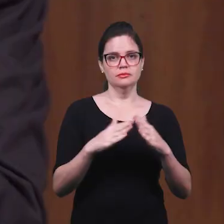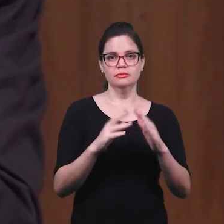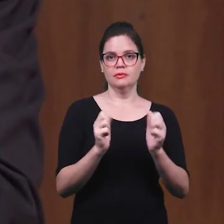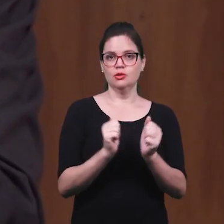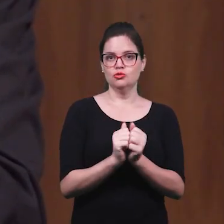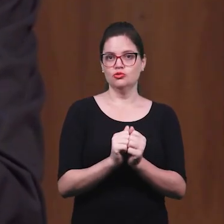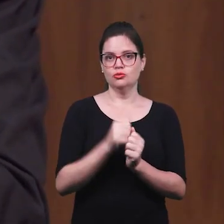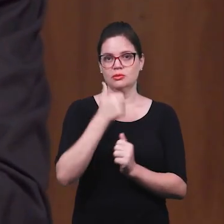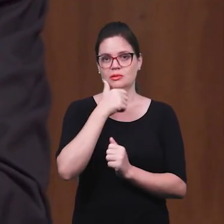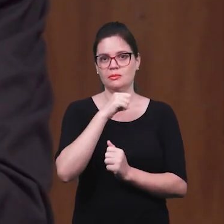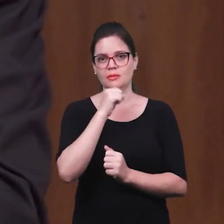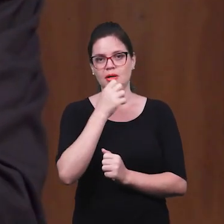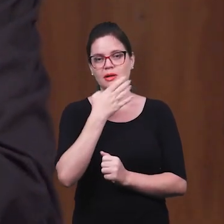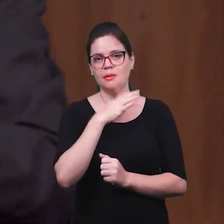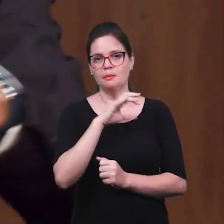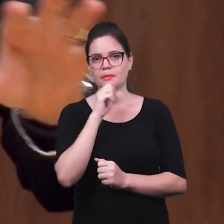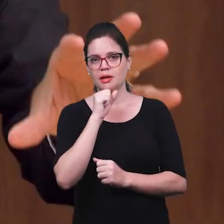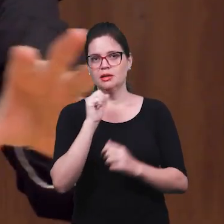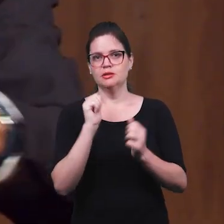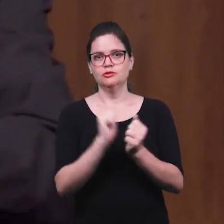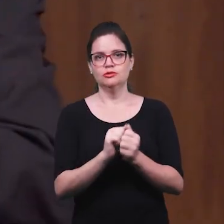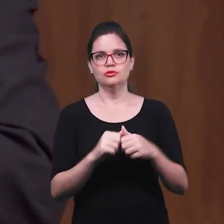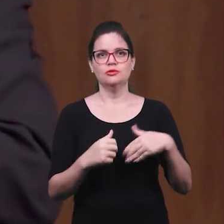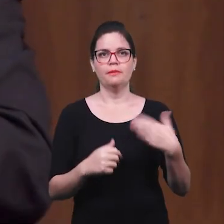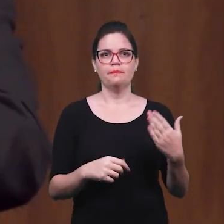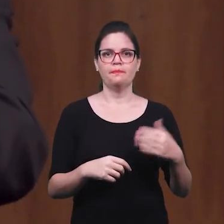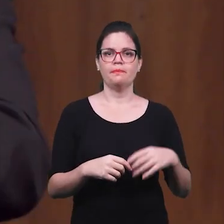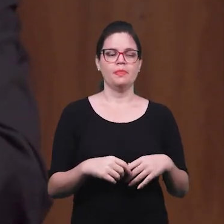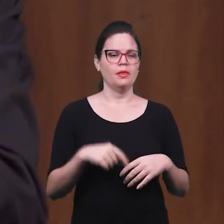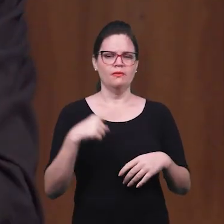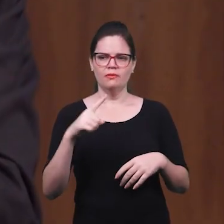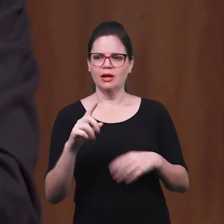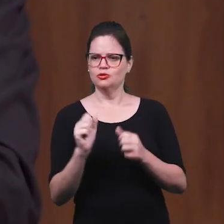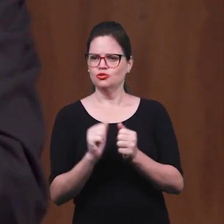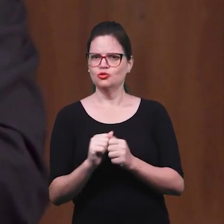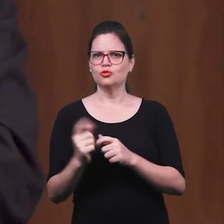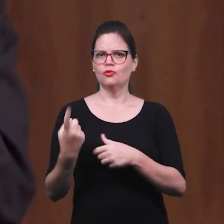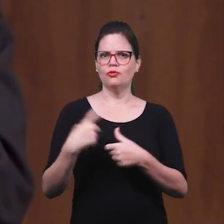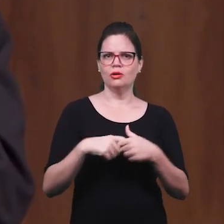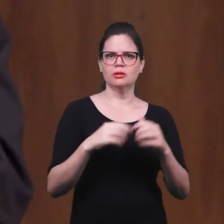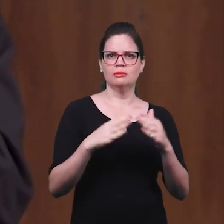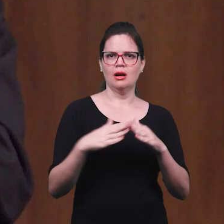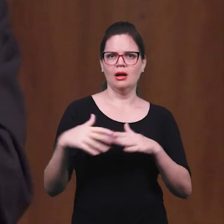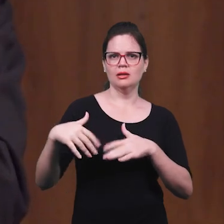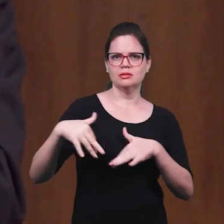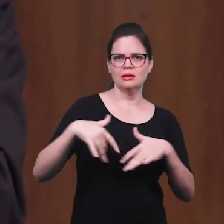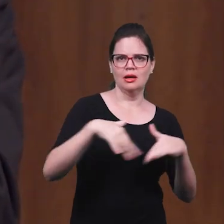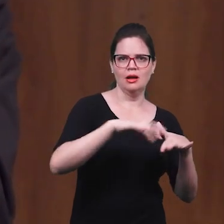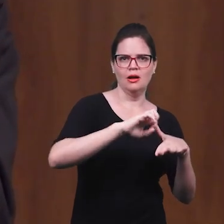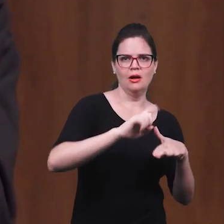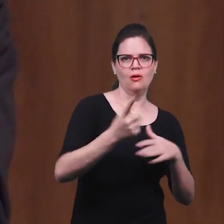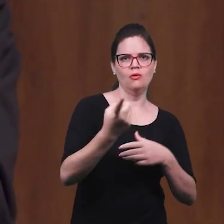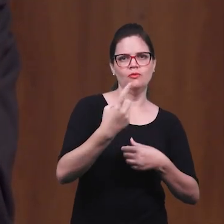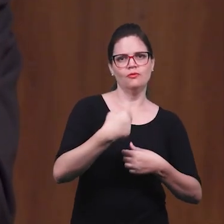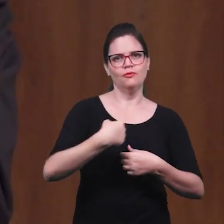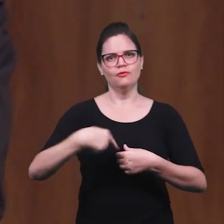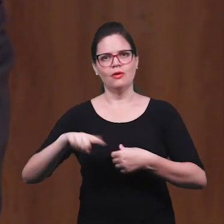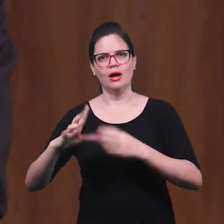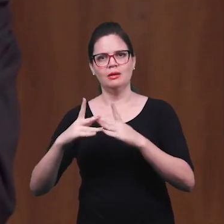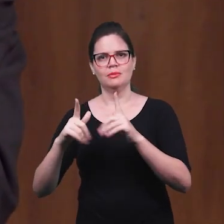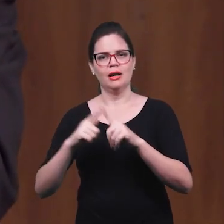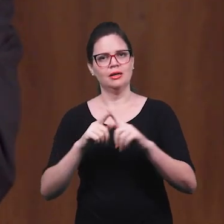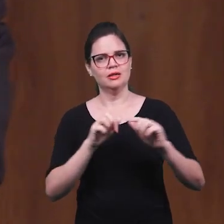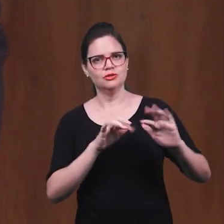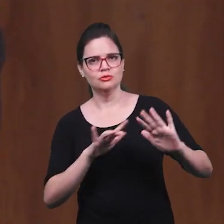Pai, mãe, todo mundo junto, ou até passar para fazer uma coisinha ali ou outra, ou às vezes ir para a igreja junto. E